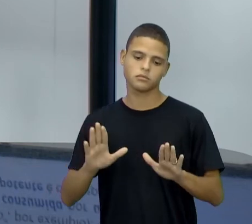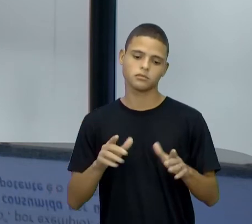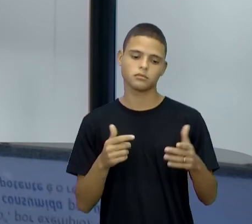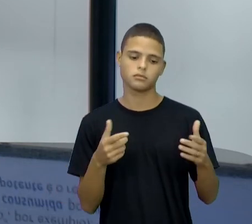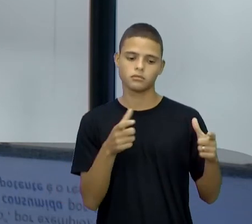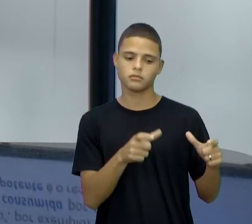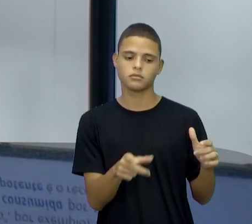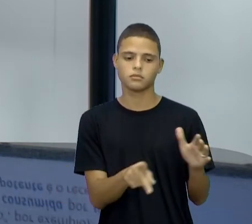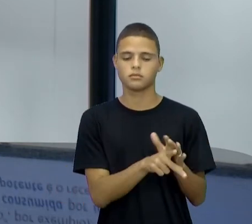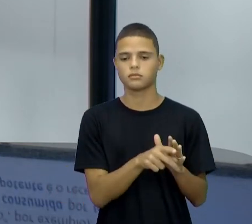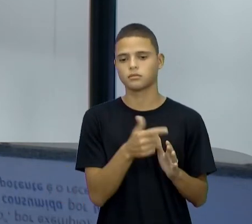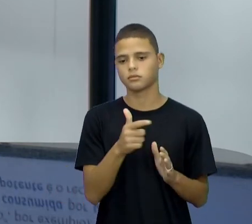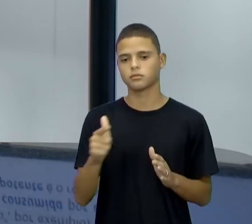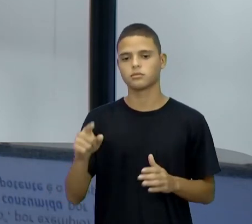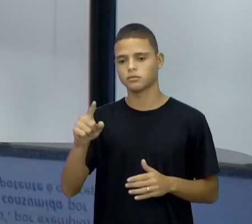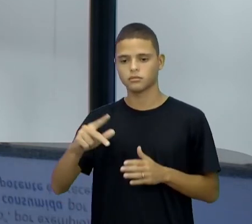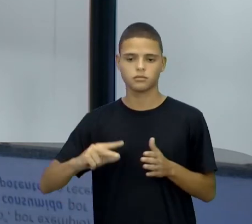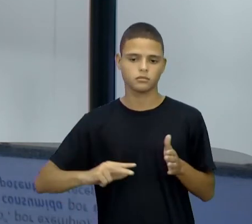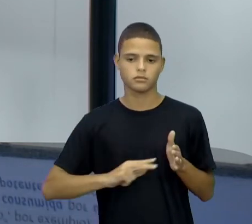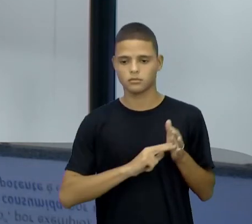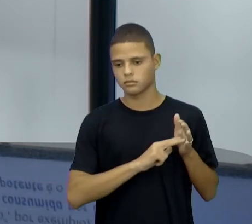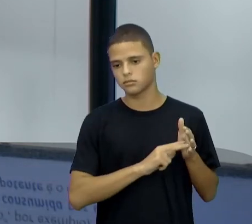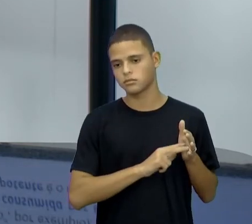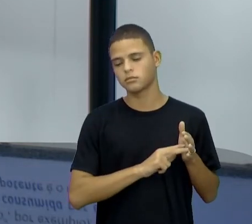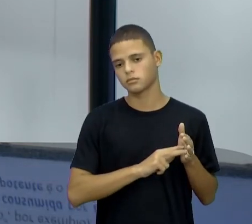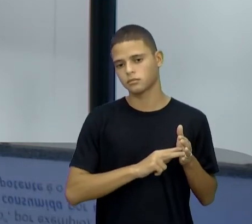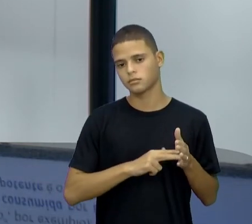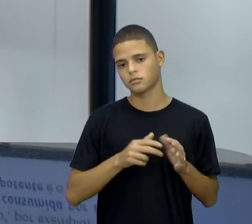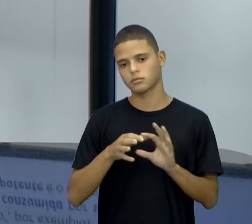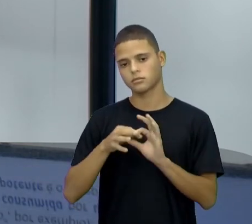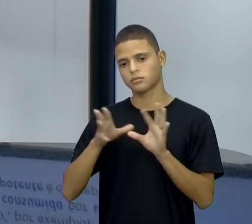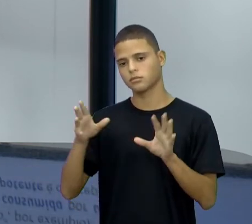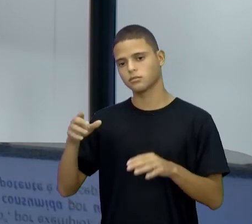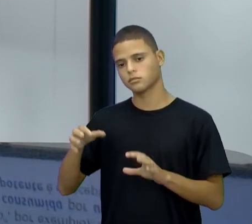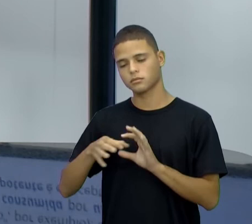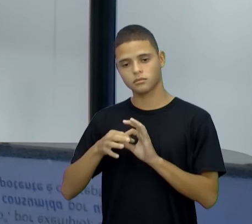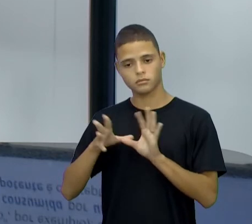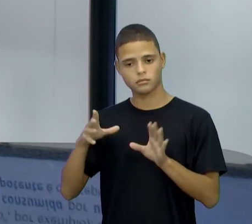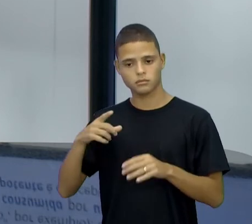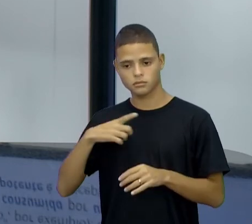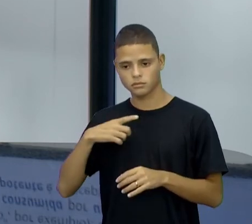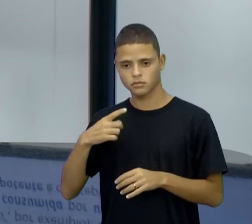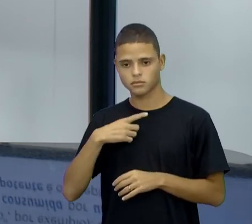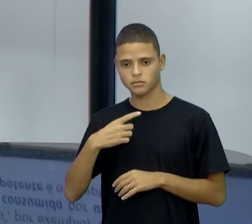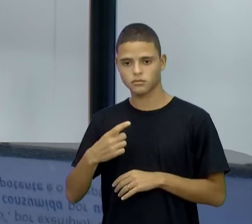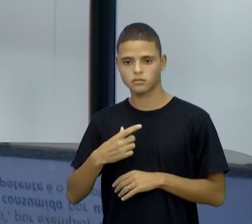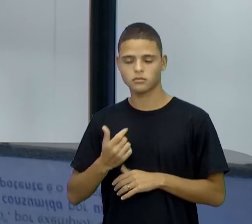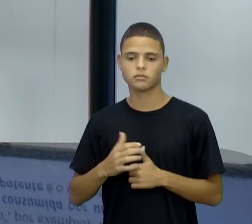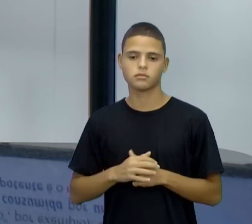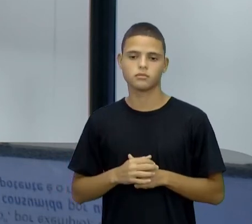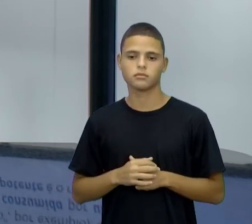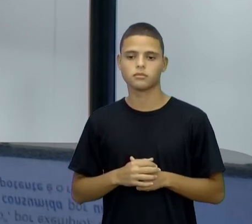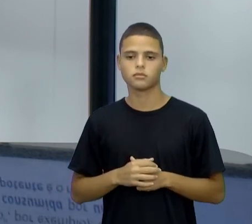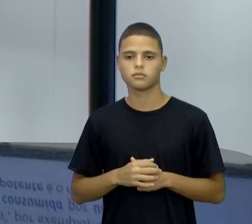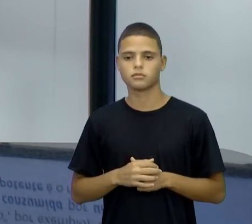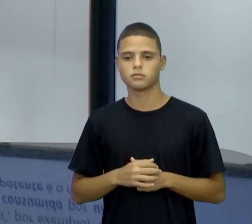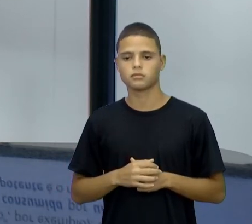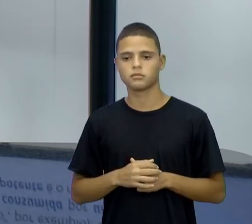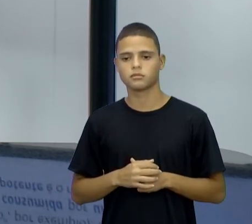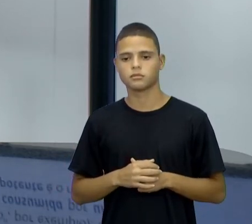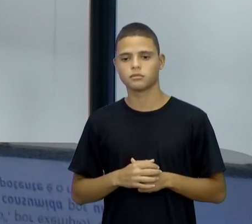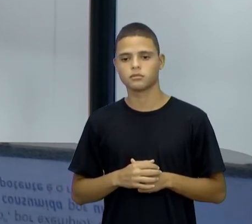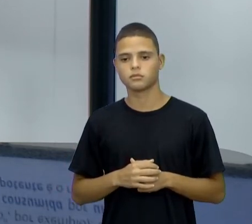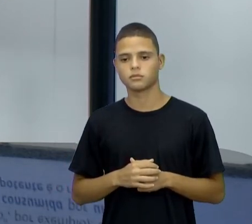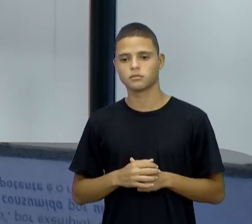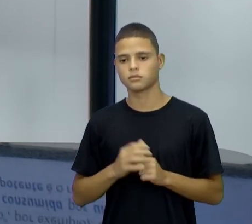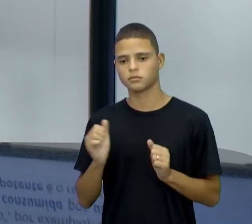ir. Quando você liga na tomada, os elétrons livres que estão lá na tomada, né, na sua extensão, na sua tensão,